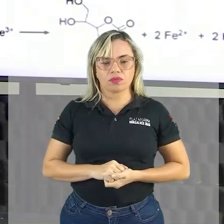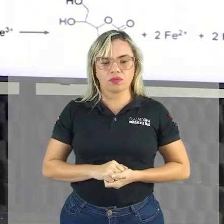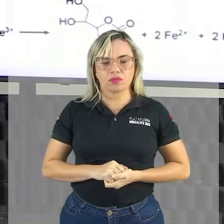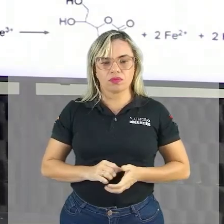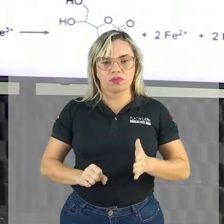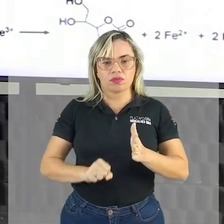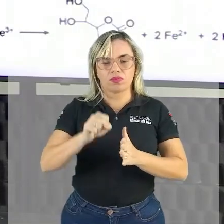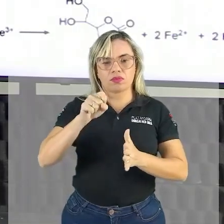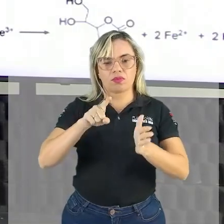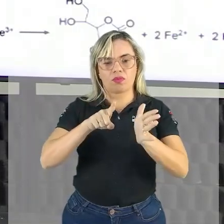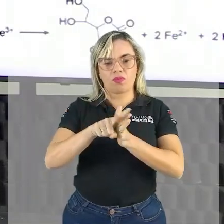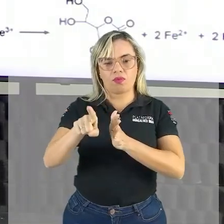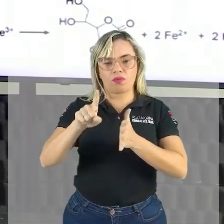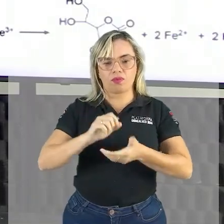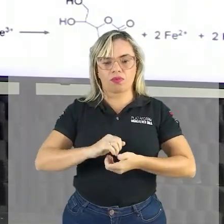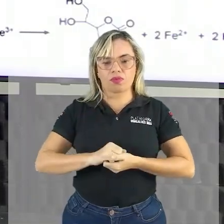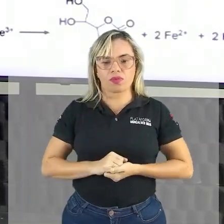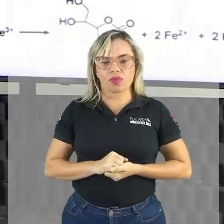Oitava questão.